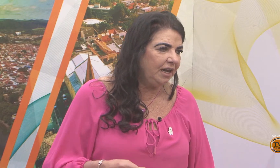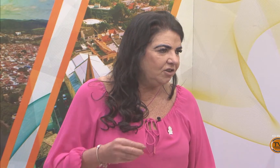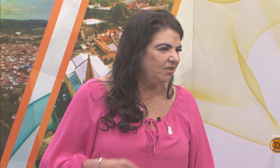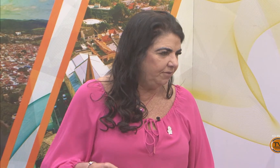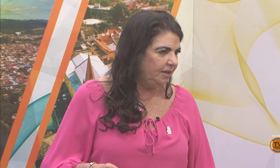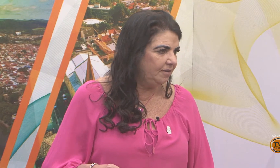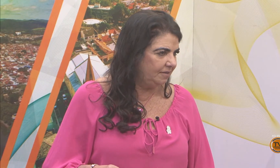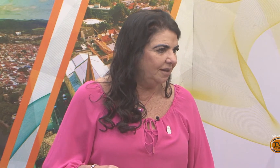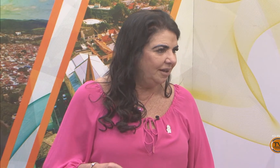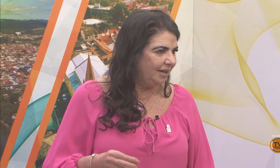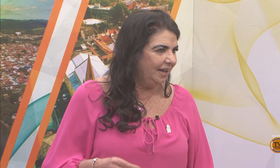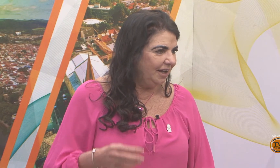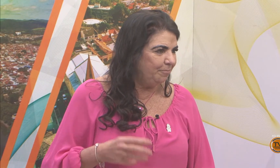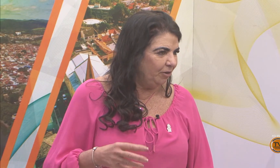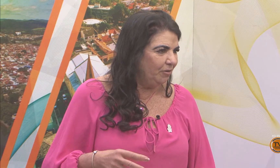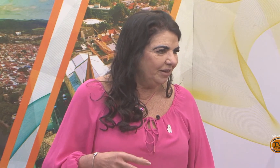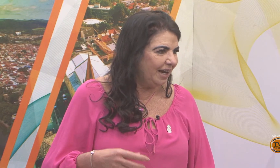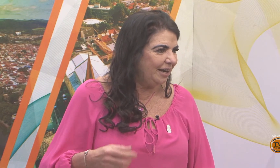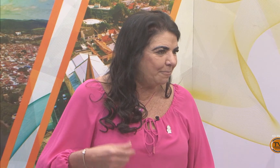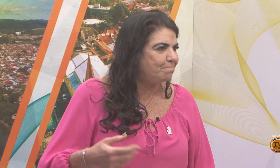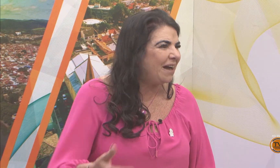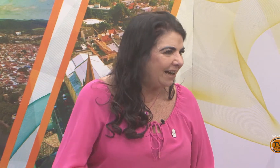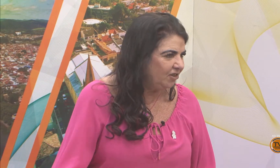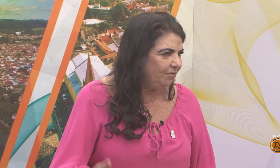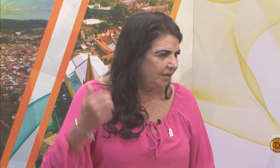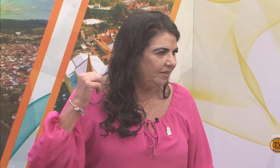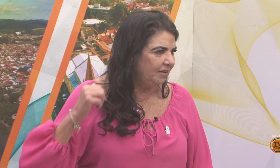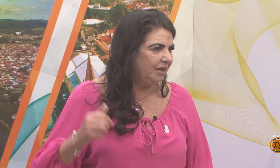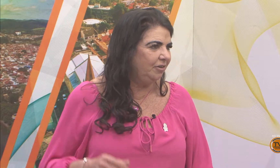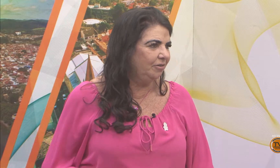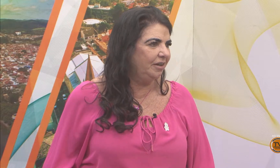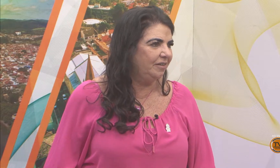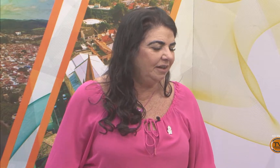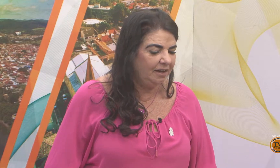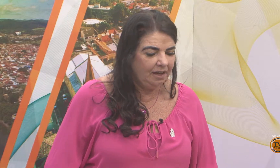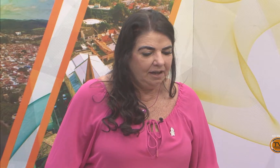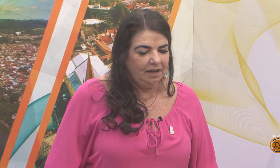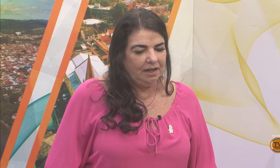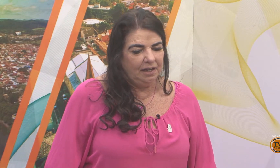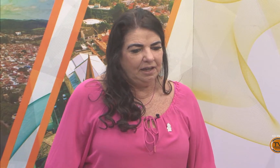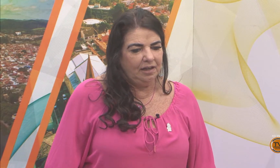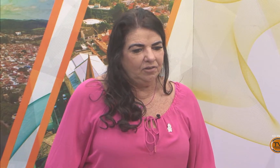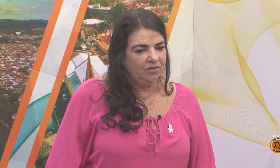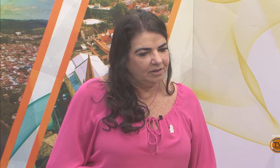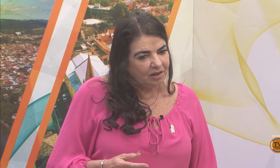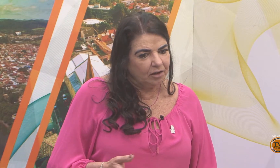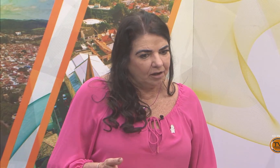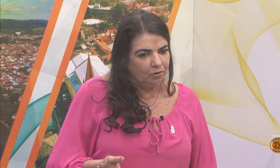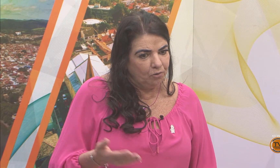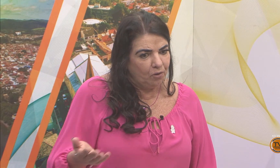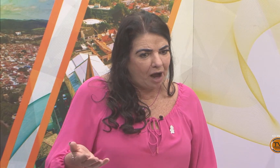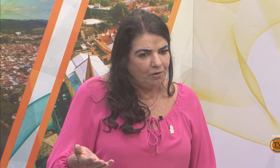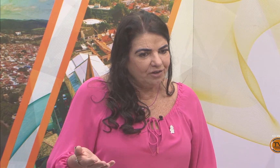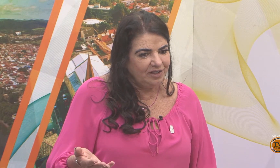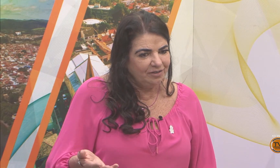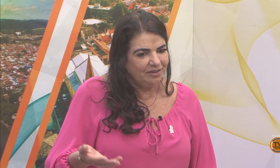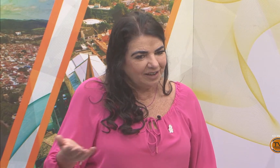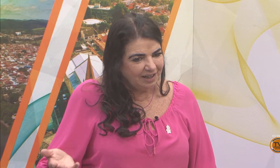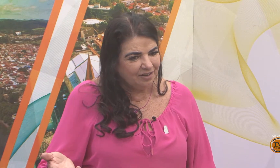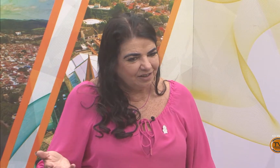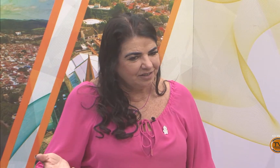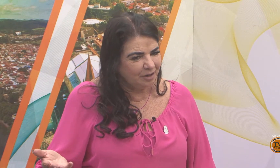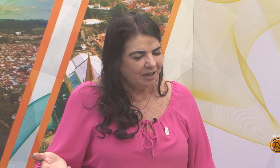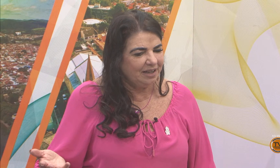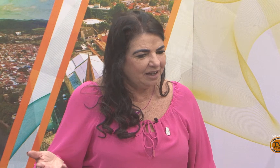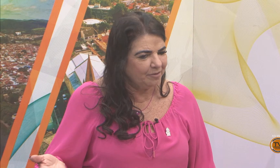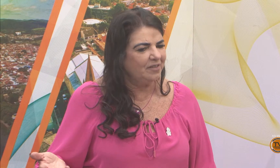não cria dívidas, né? Pelo contrário, ela paga dívidas anteriores, né? E o auge disso